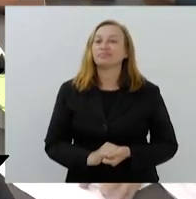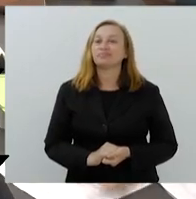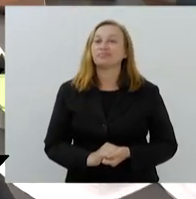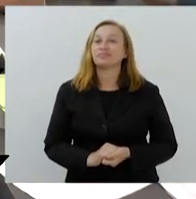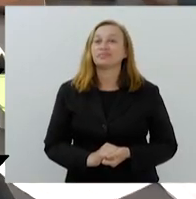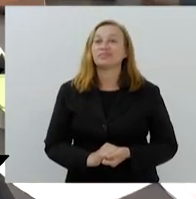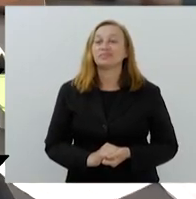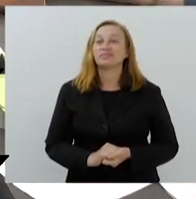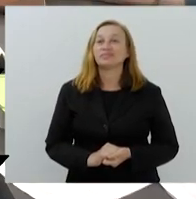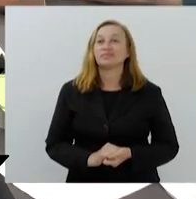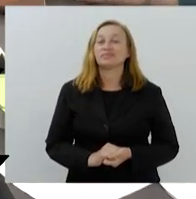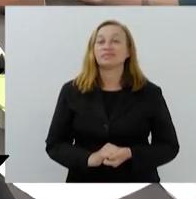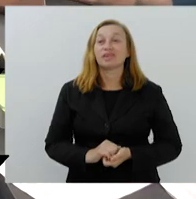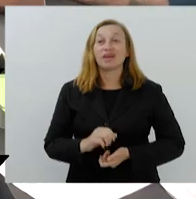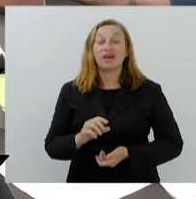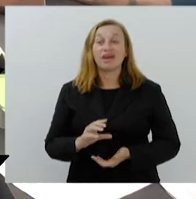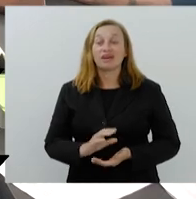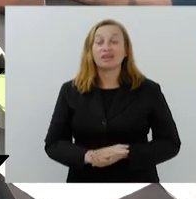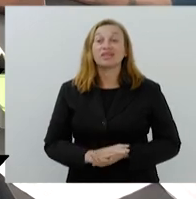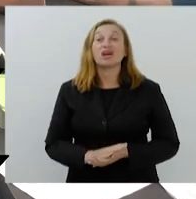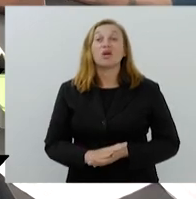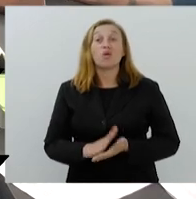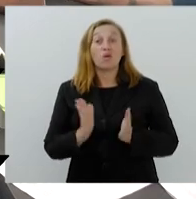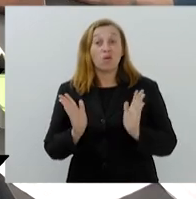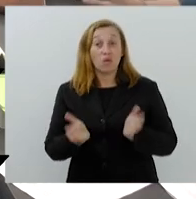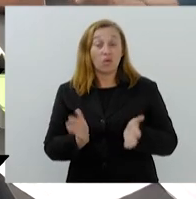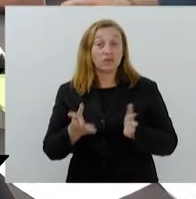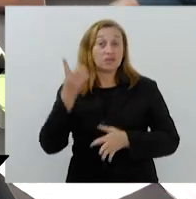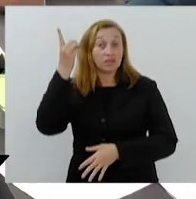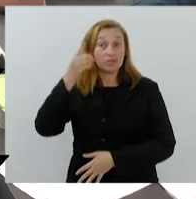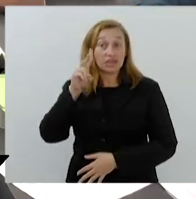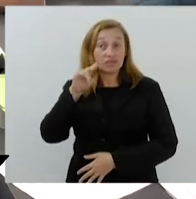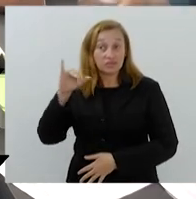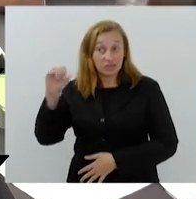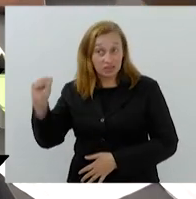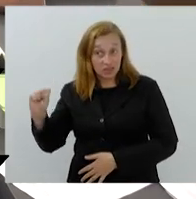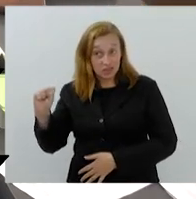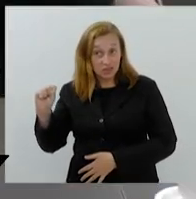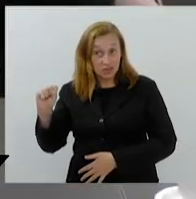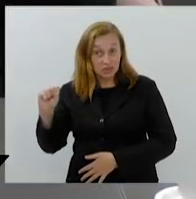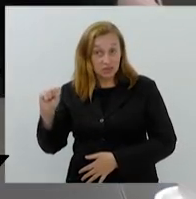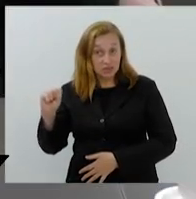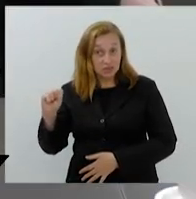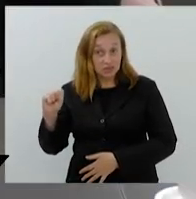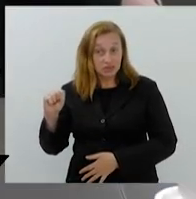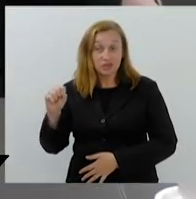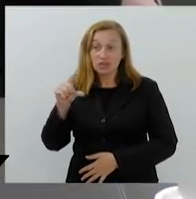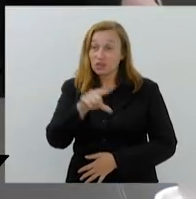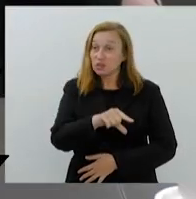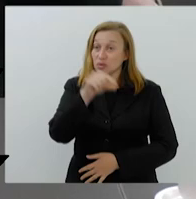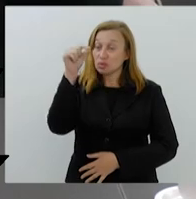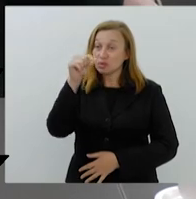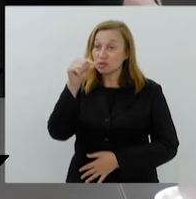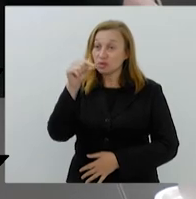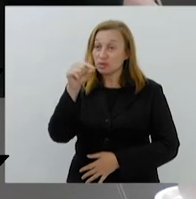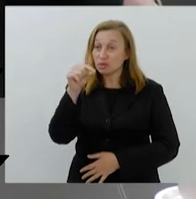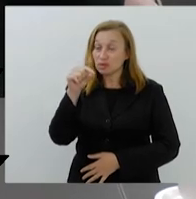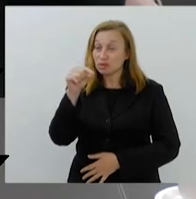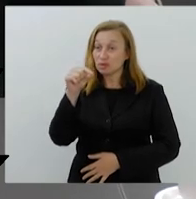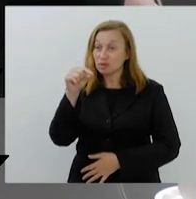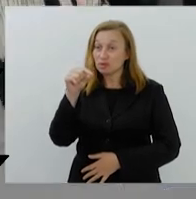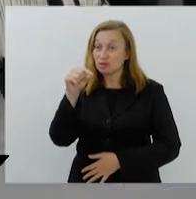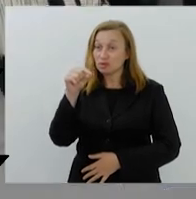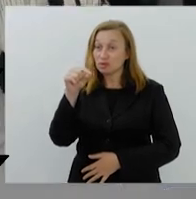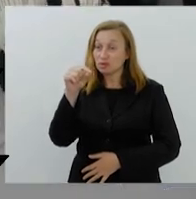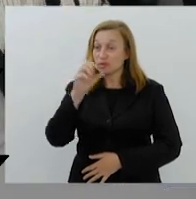Desde hoje, temos muitas apas, não é isso, deputado? Desde hoje, o deputado Vinícius Cozzolino fica eleito o nosso Robin Hood das florestas.